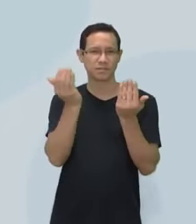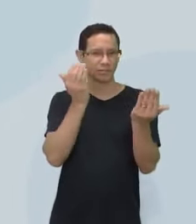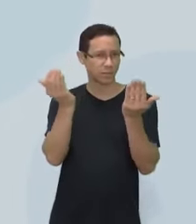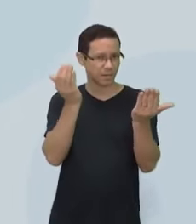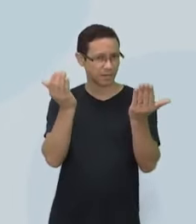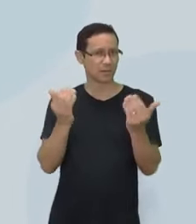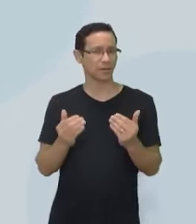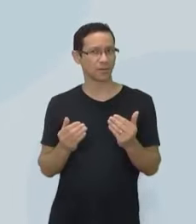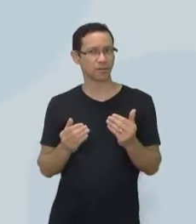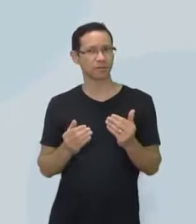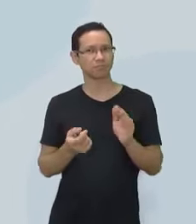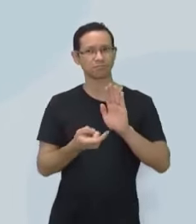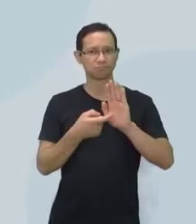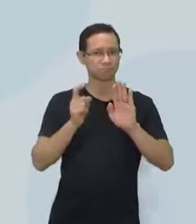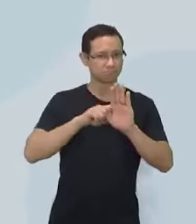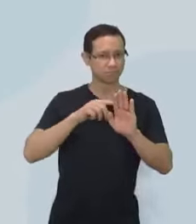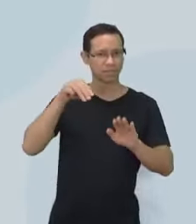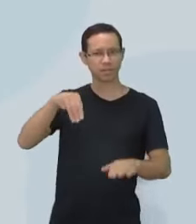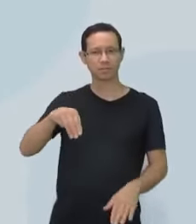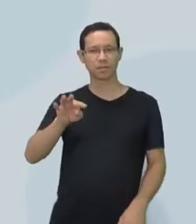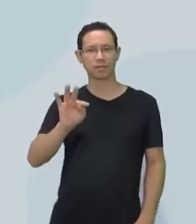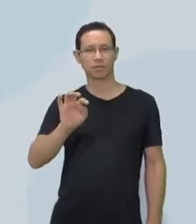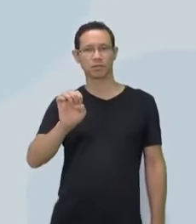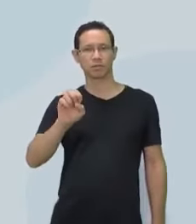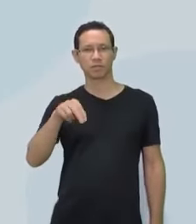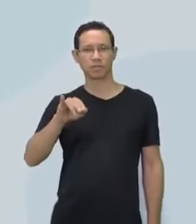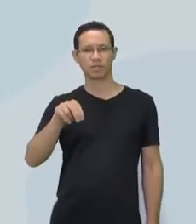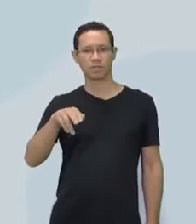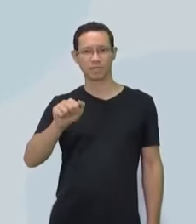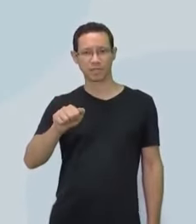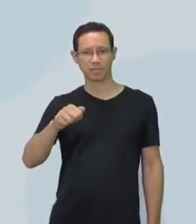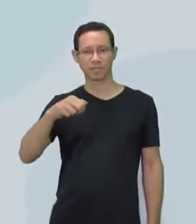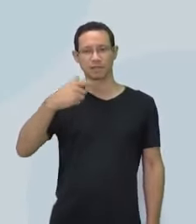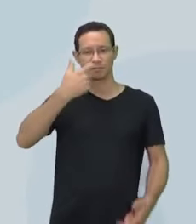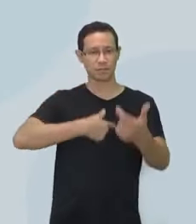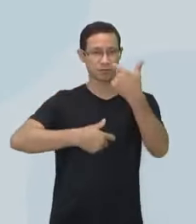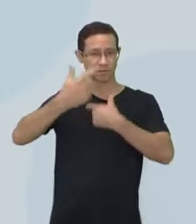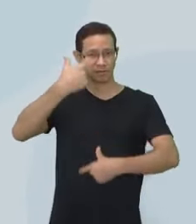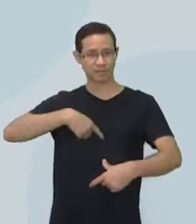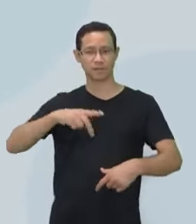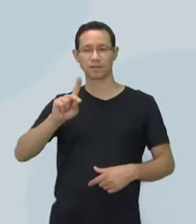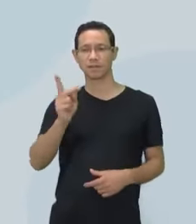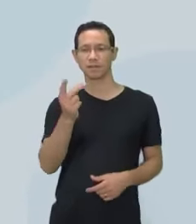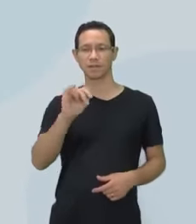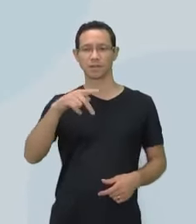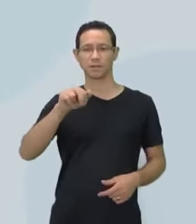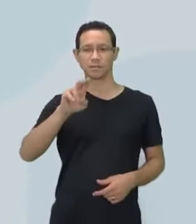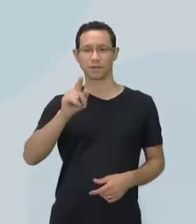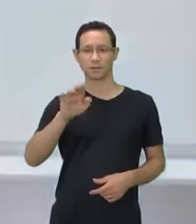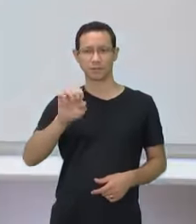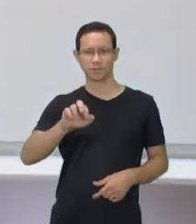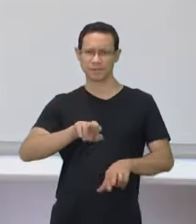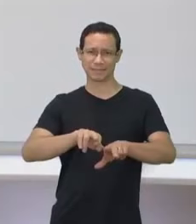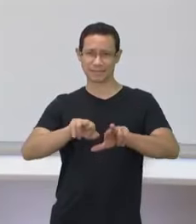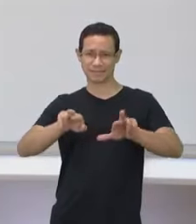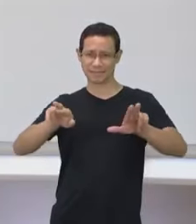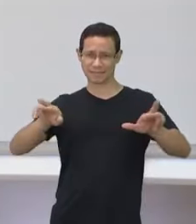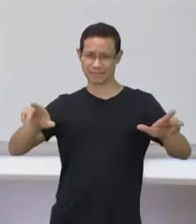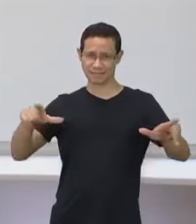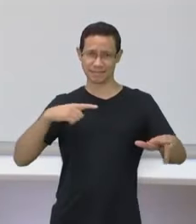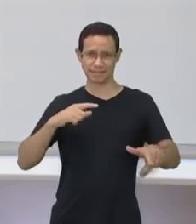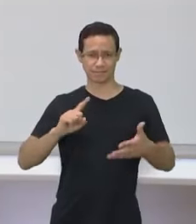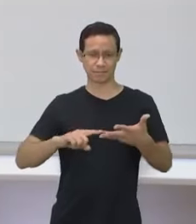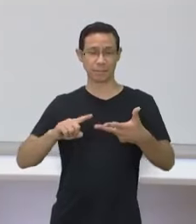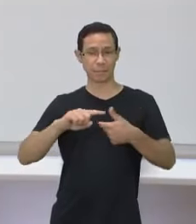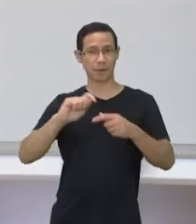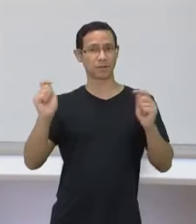comparação, metáfora, metonímia, personificação, hipérbole, dentre outras. Quando ele coloca dentre outras, são todas as figuras de linguagem que são